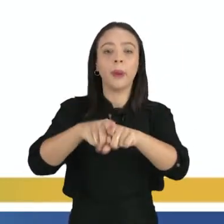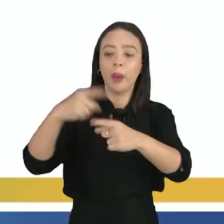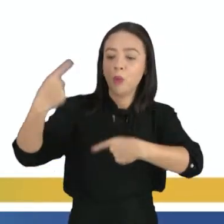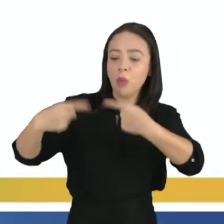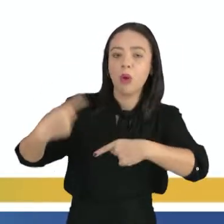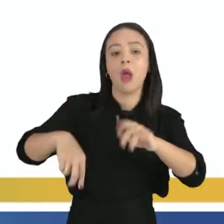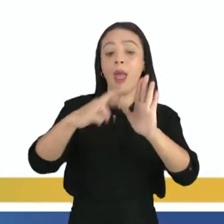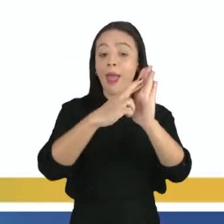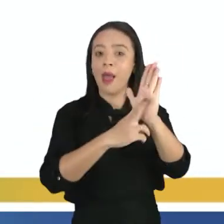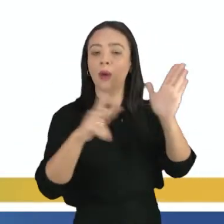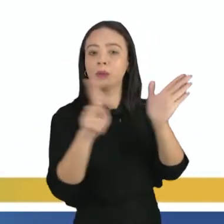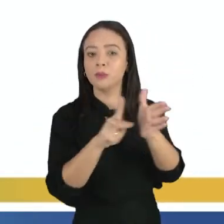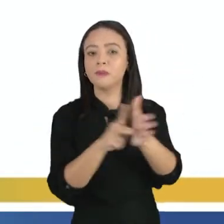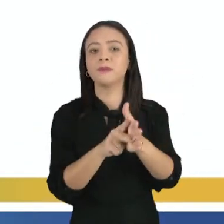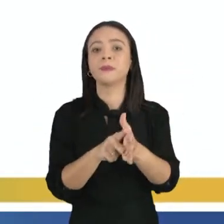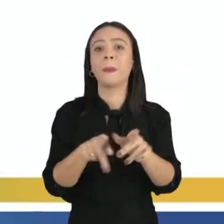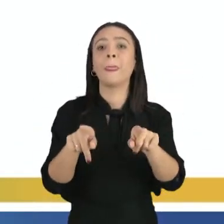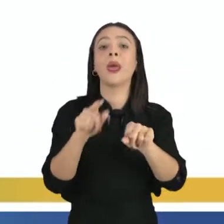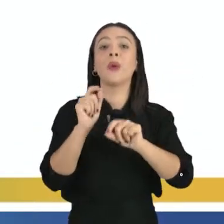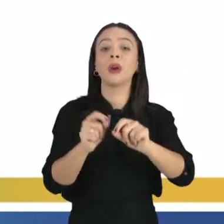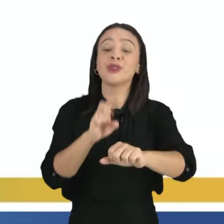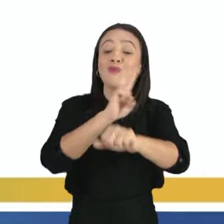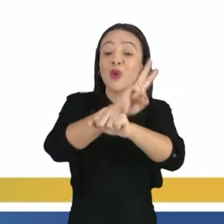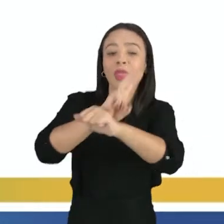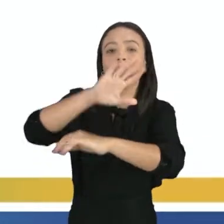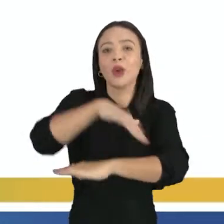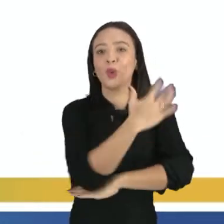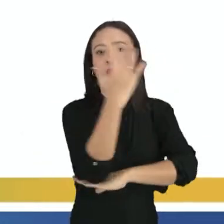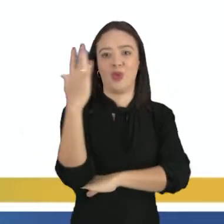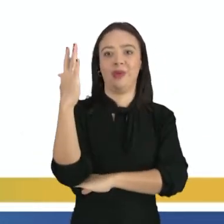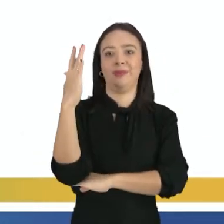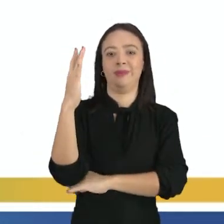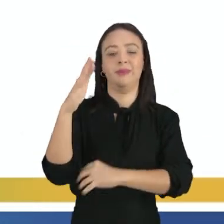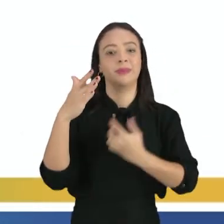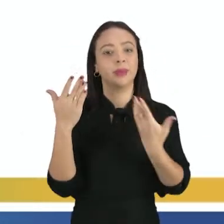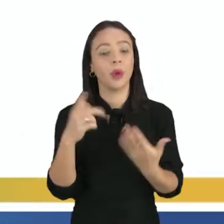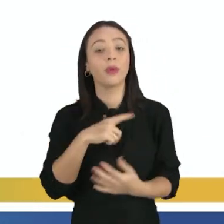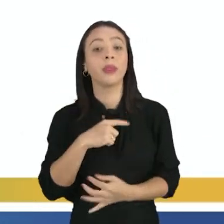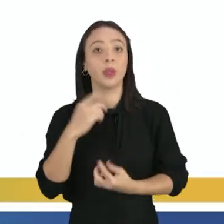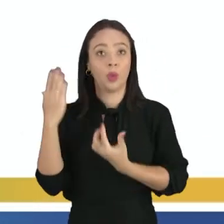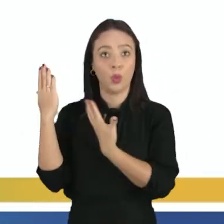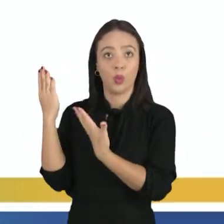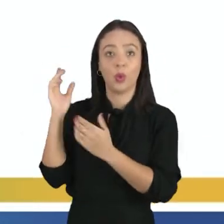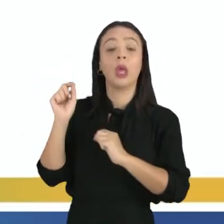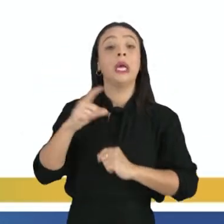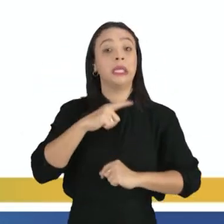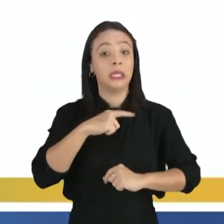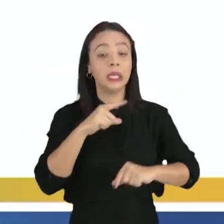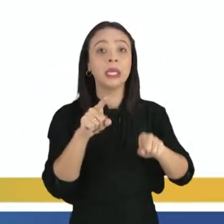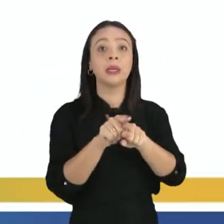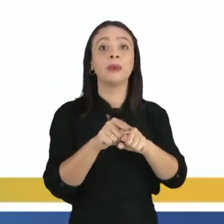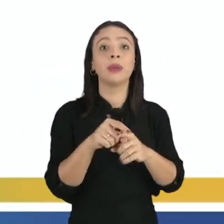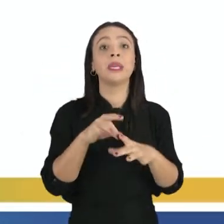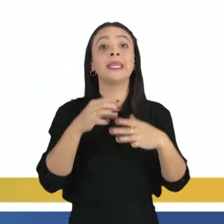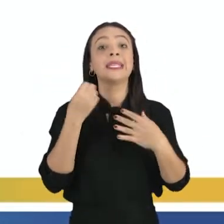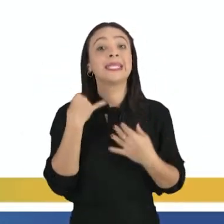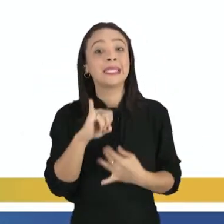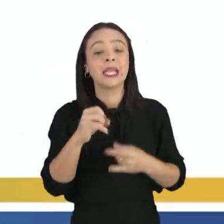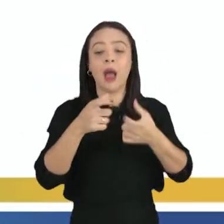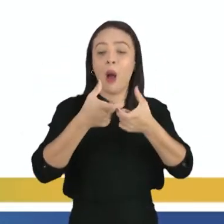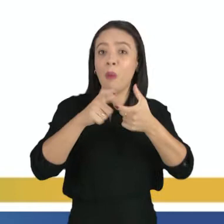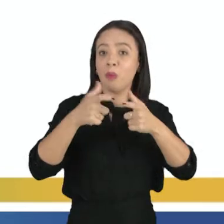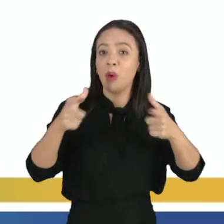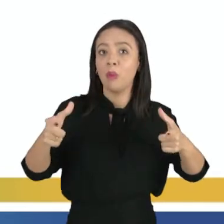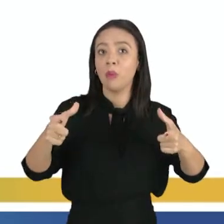políticas públicas, é em defesa do meio ambiente. Então, nós temos ali que aumentar a coluna, por exemplo, que